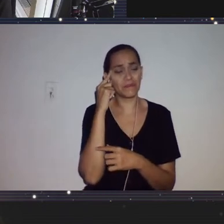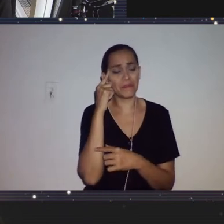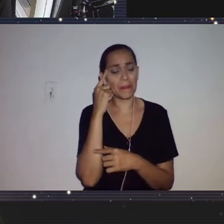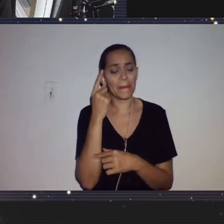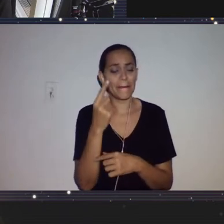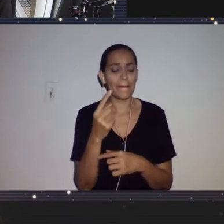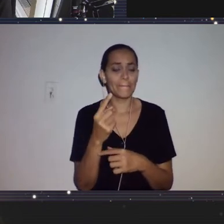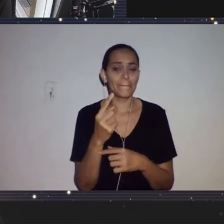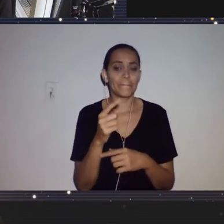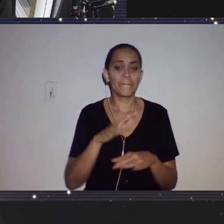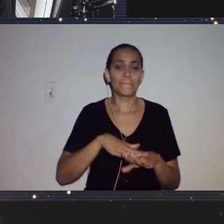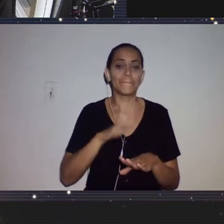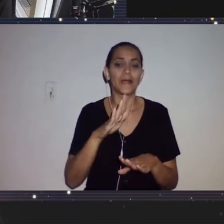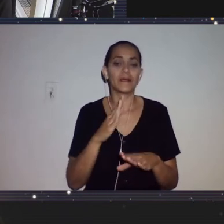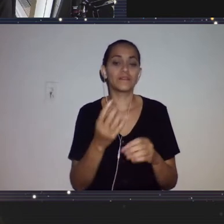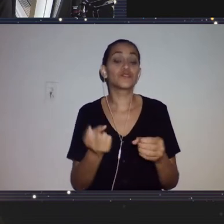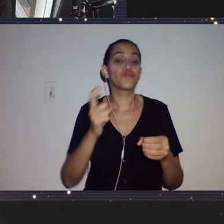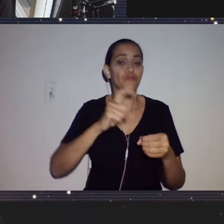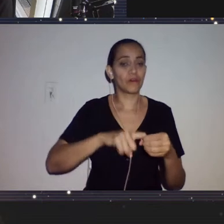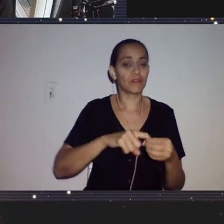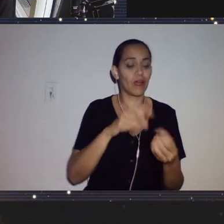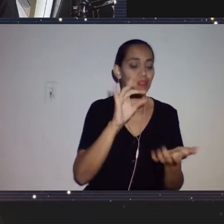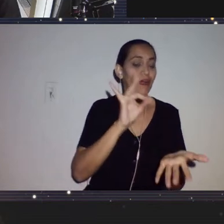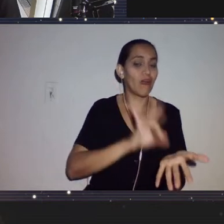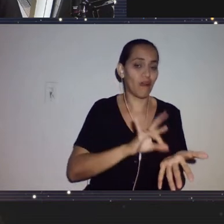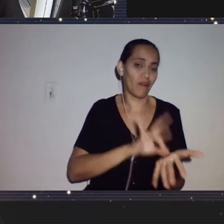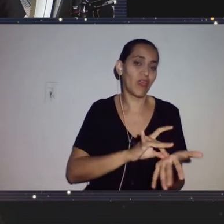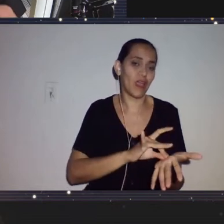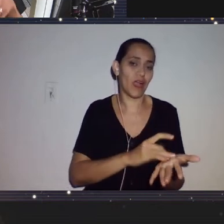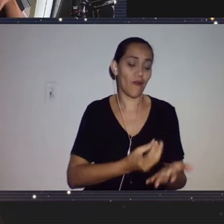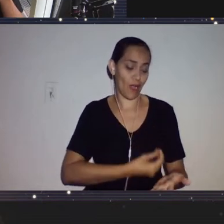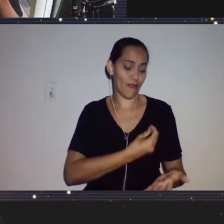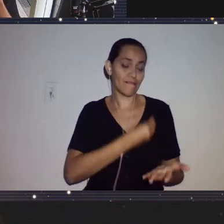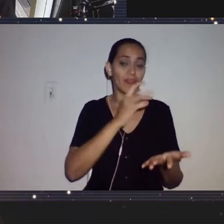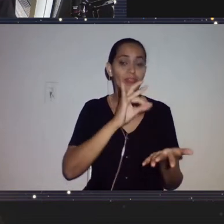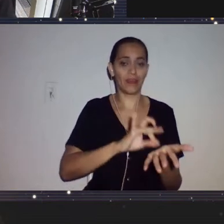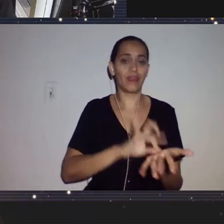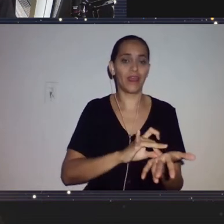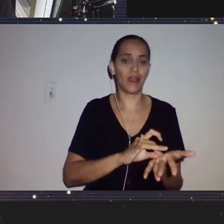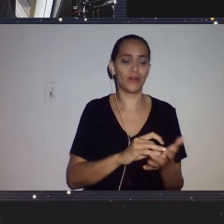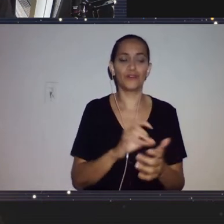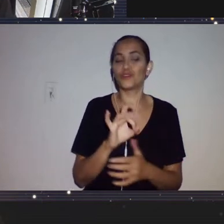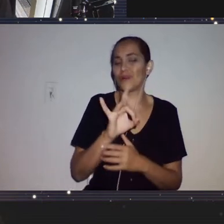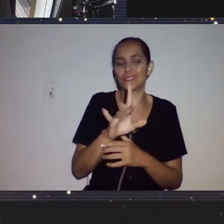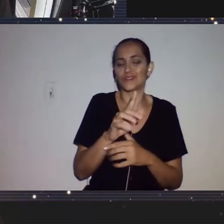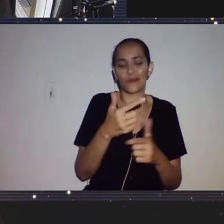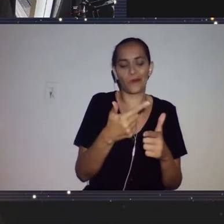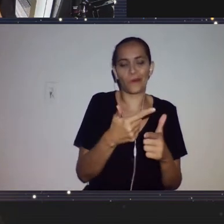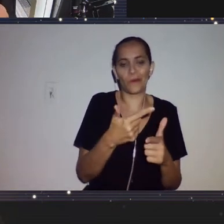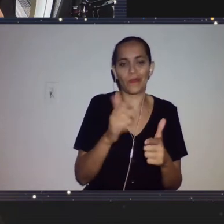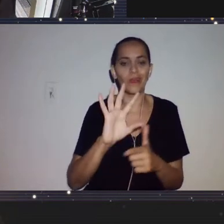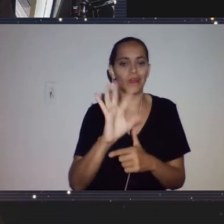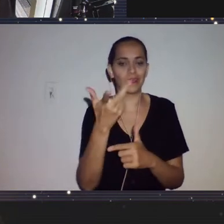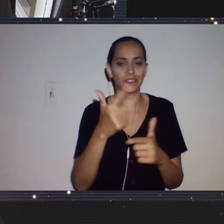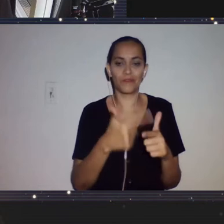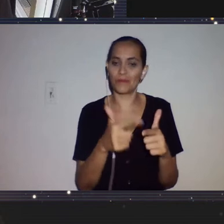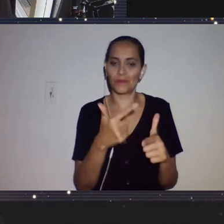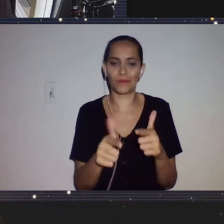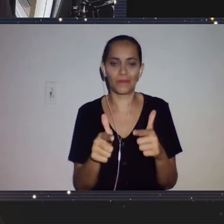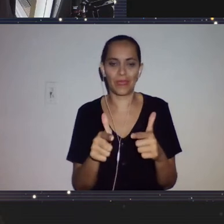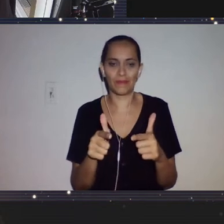voltada ao mundo real, assim. Então, não só resolver problemas, eu acho, fechado na parte de